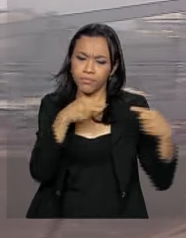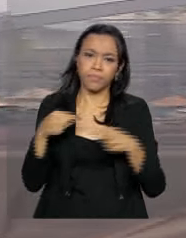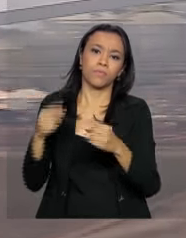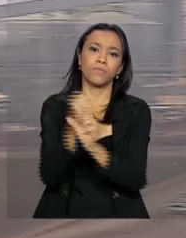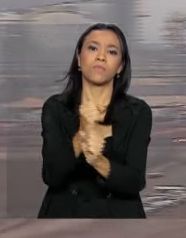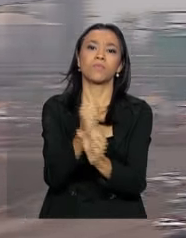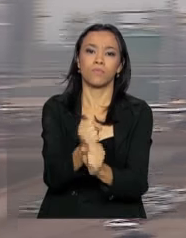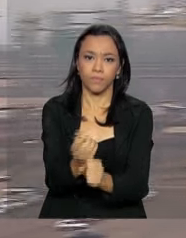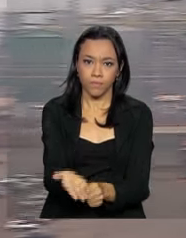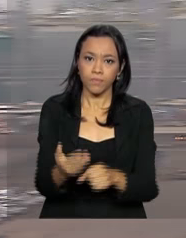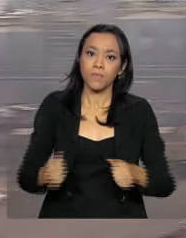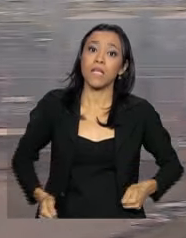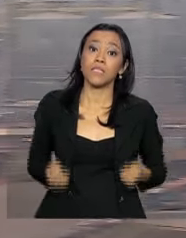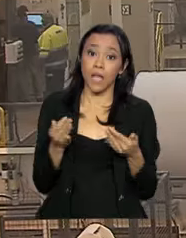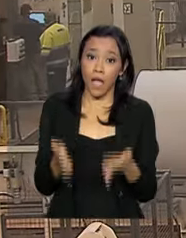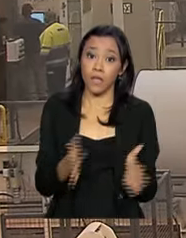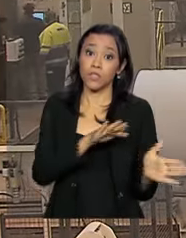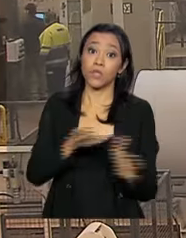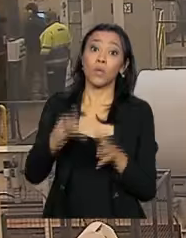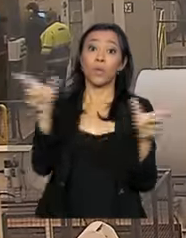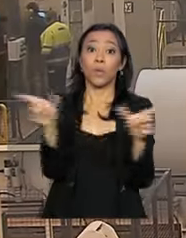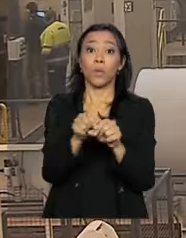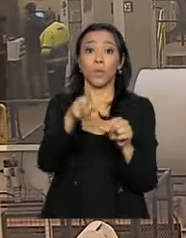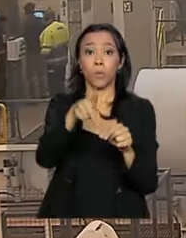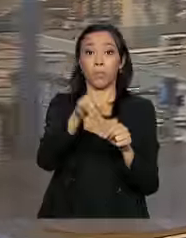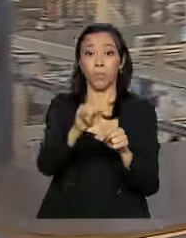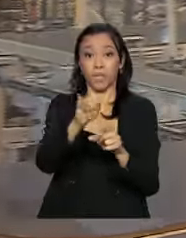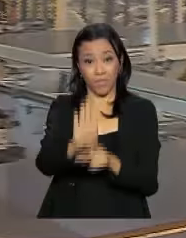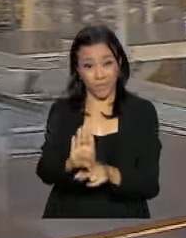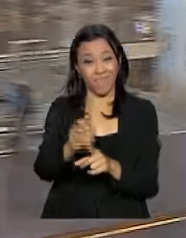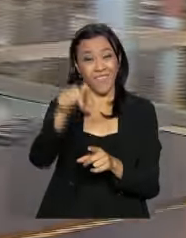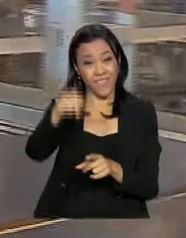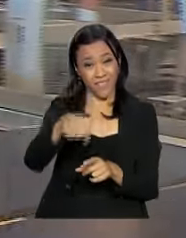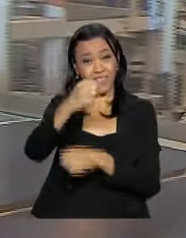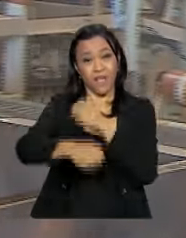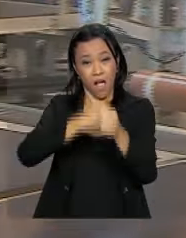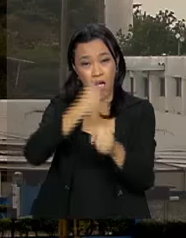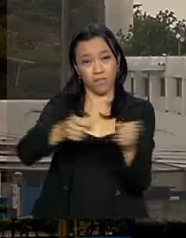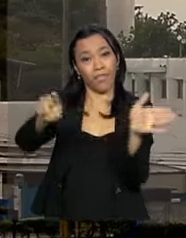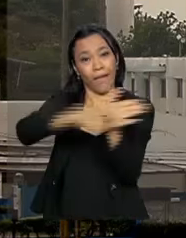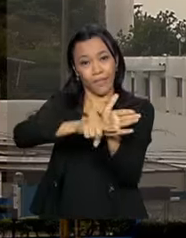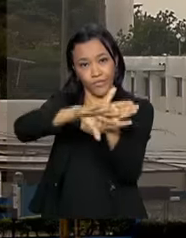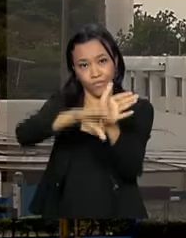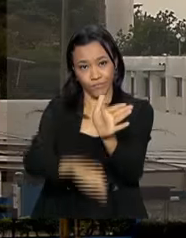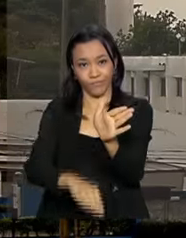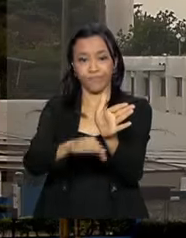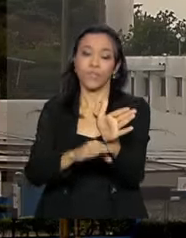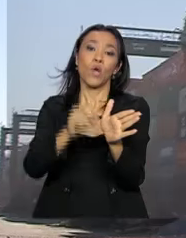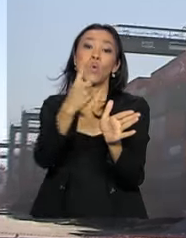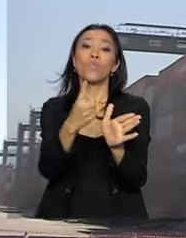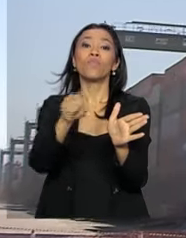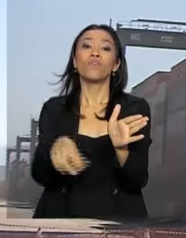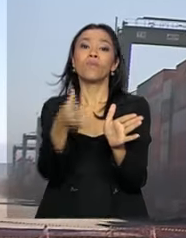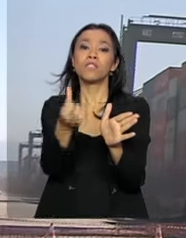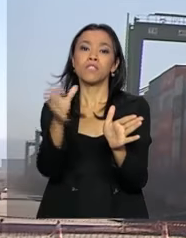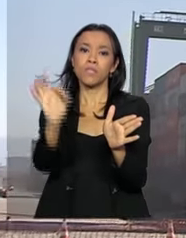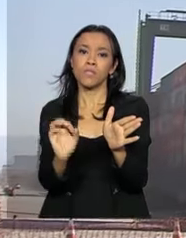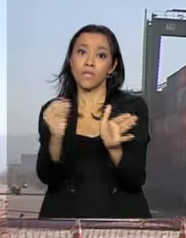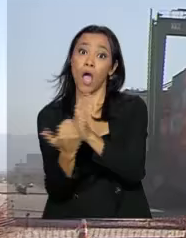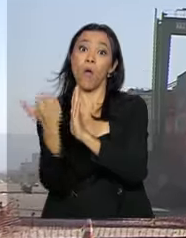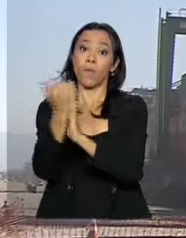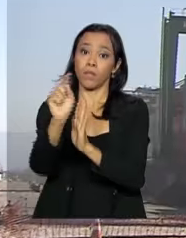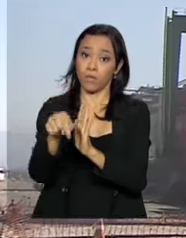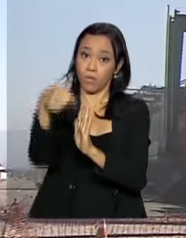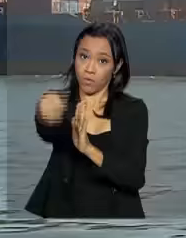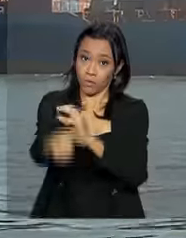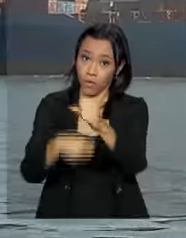Segundo o governo, o produto interno bruto, que vai ficar negativo neste ano, deve crescer 1,6% no ano que vem. A